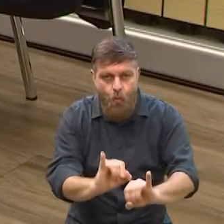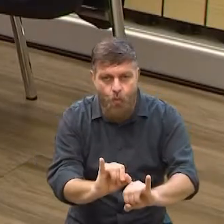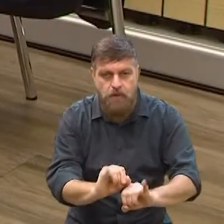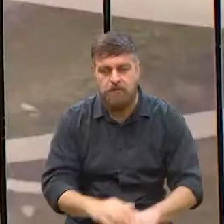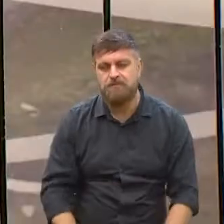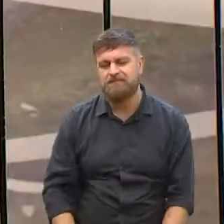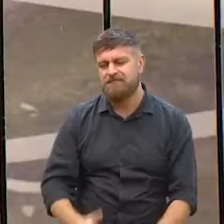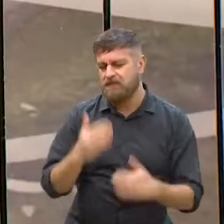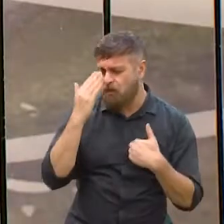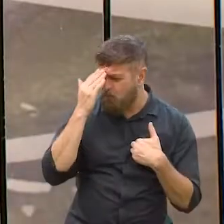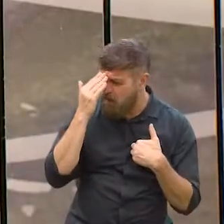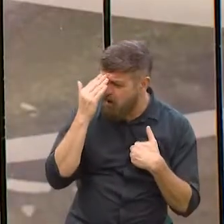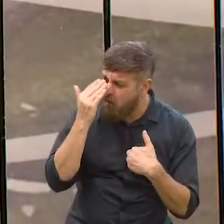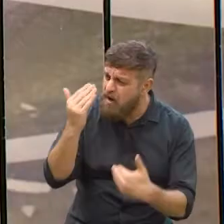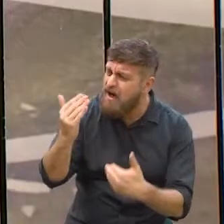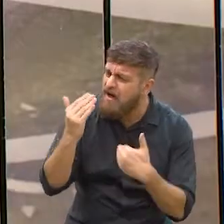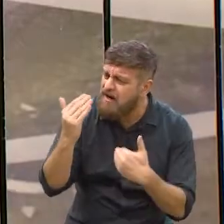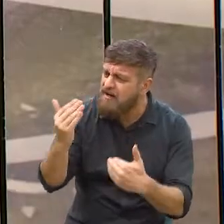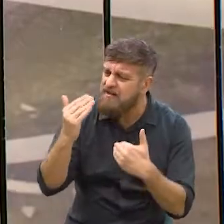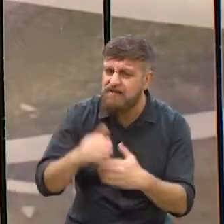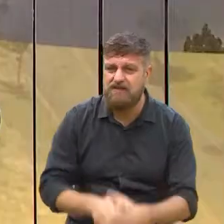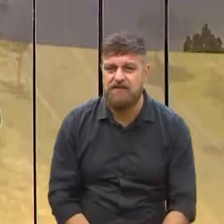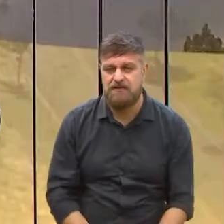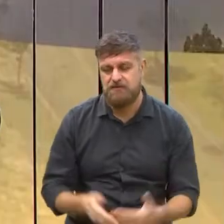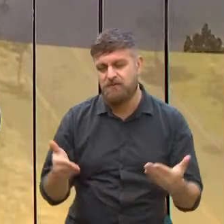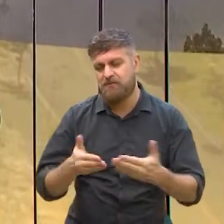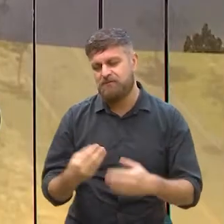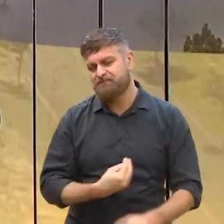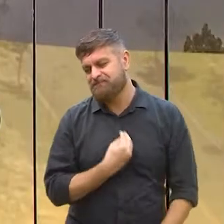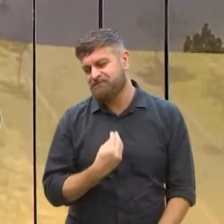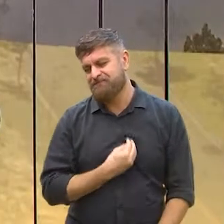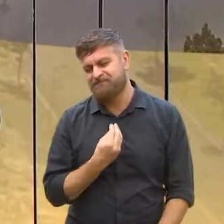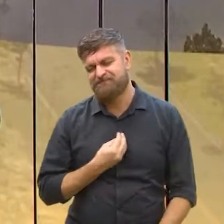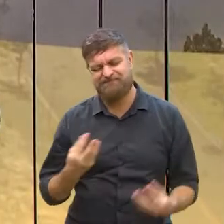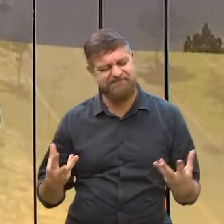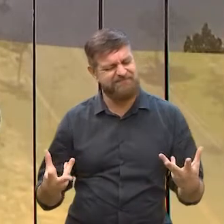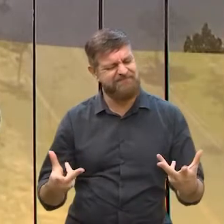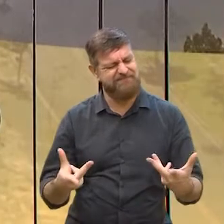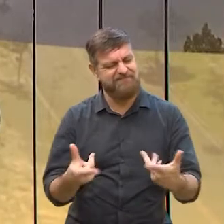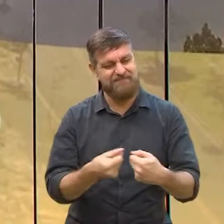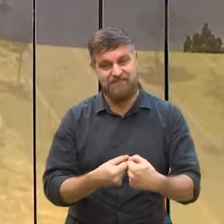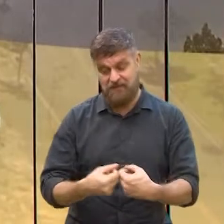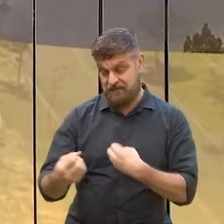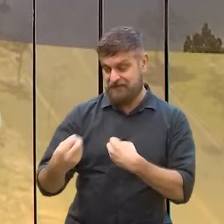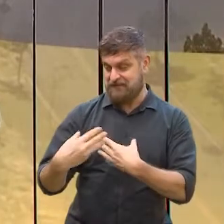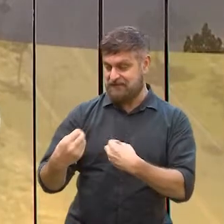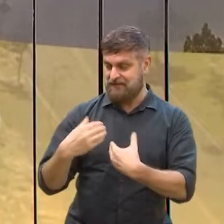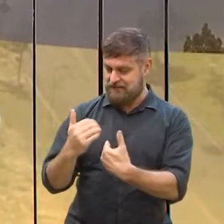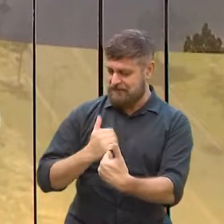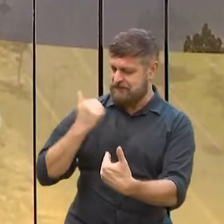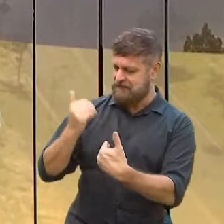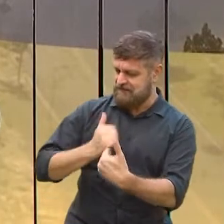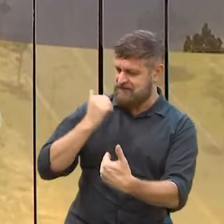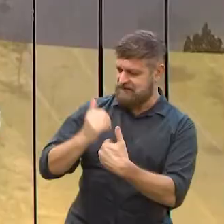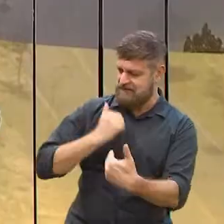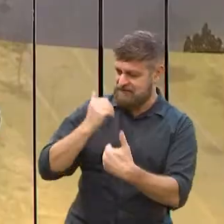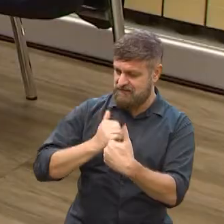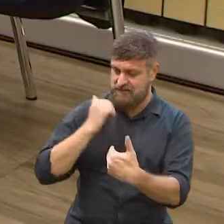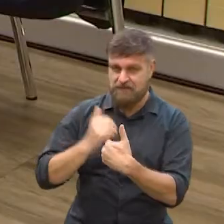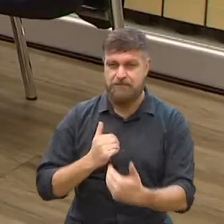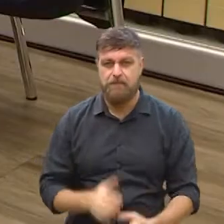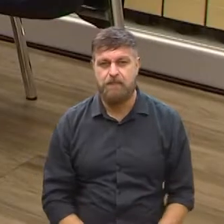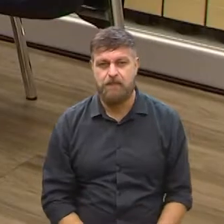eu agradeço aqui a participação sua hoje. Agradeço. Foi muito rica, instrutiva, orientativa, ou